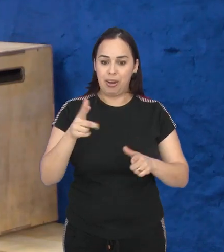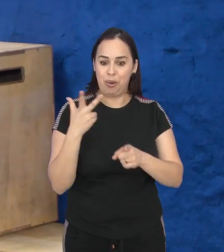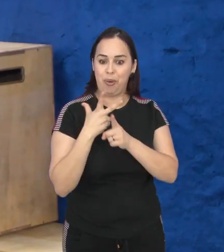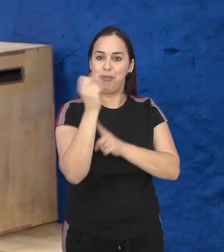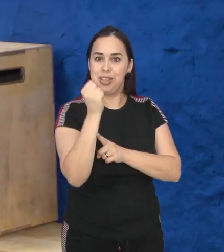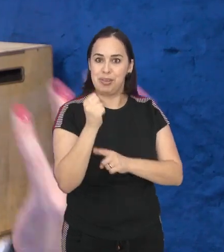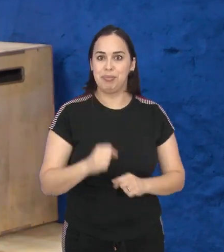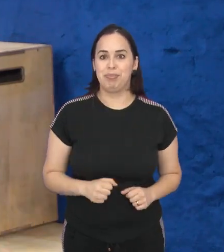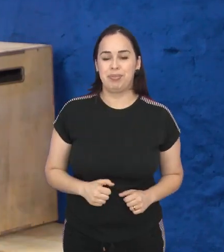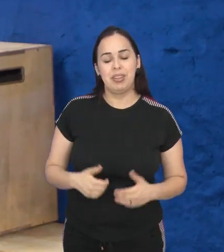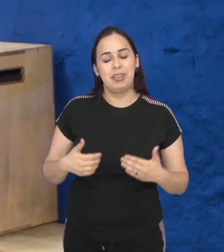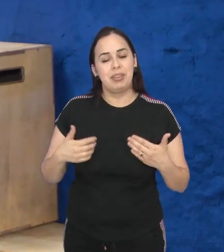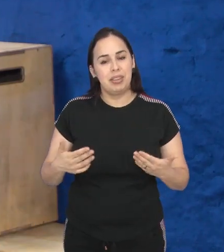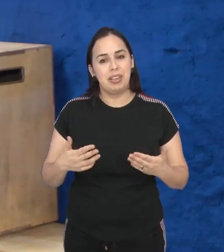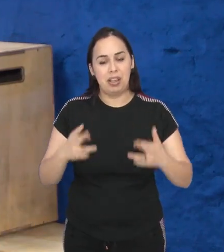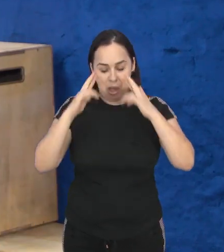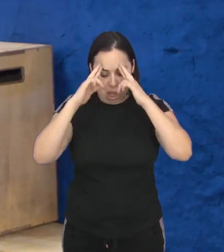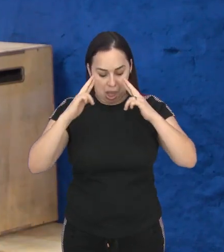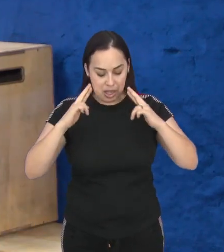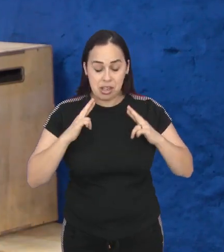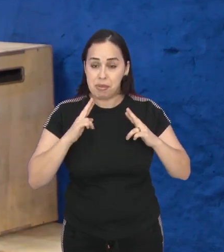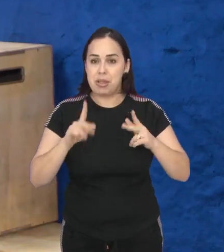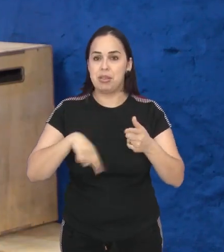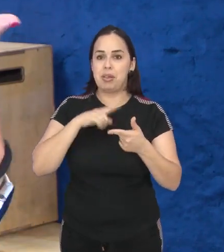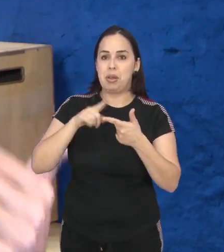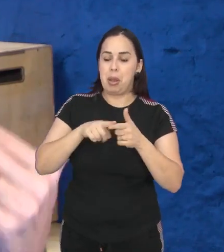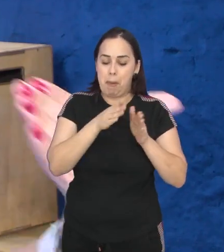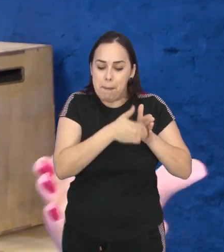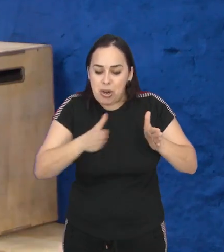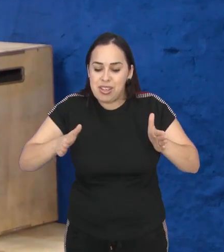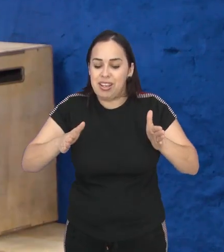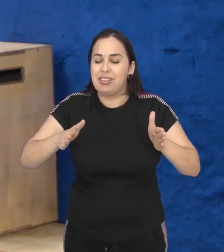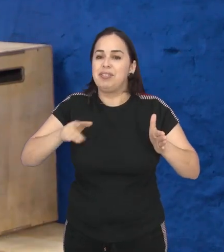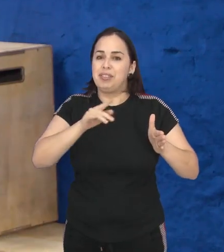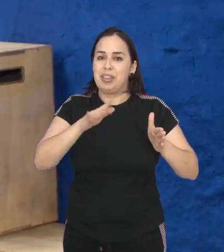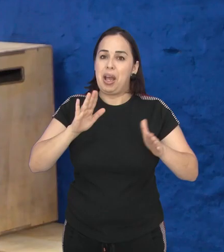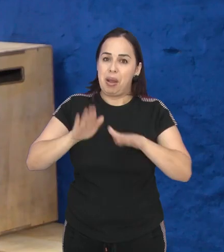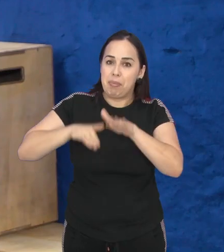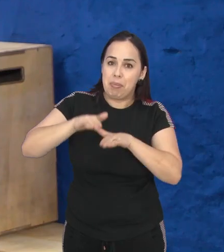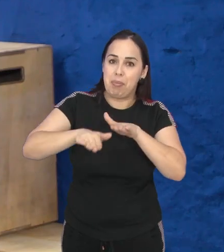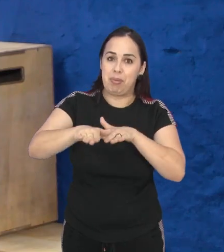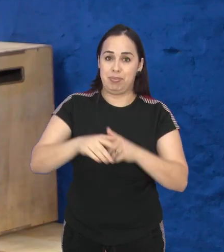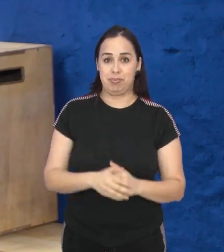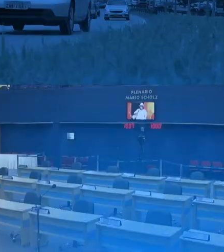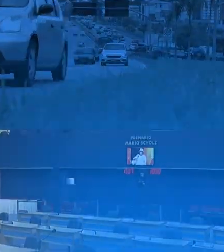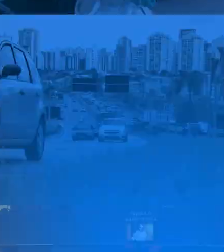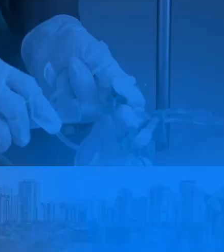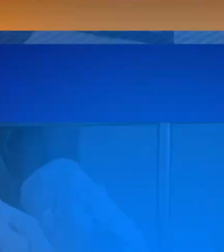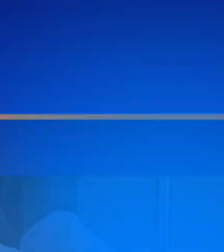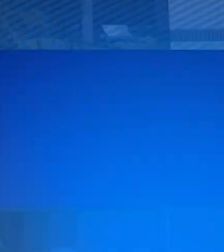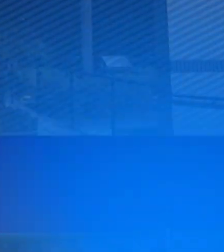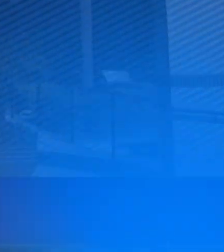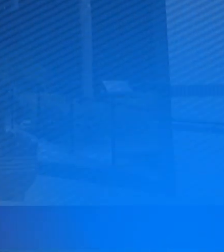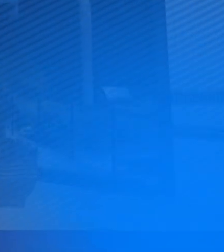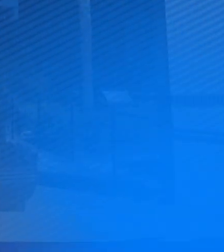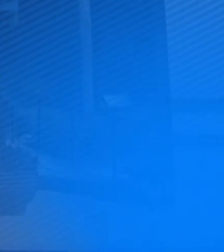atividade Seja você já é Vitoriosa por tá indo então é respeito o seu processo e não desista